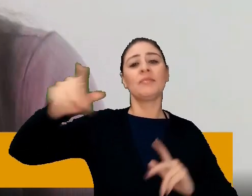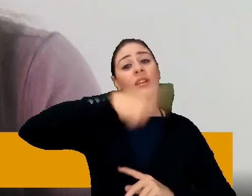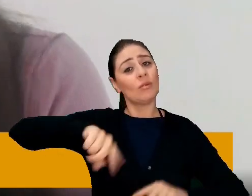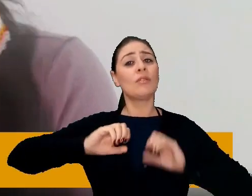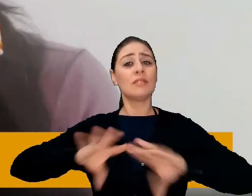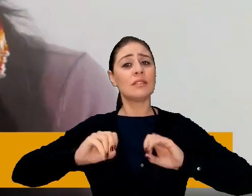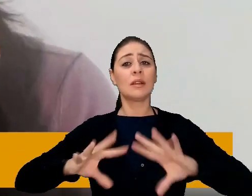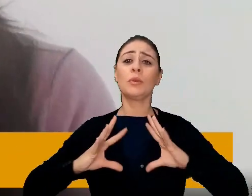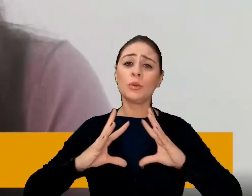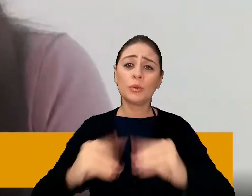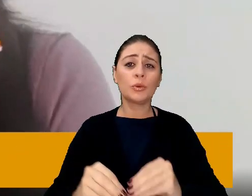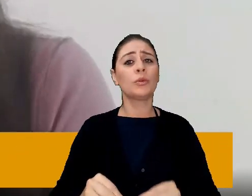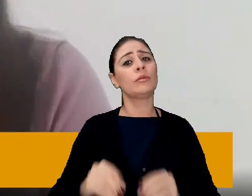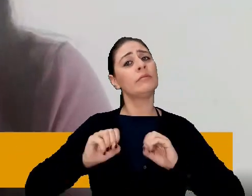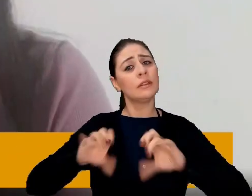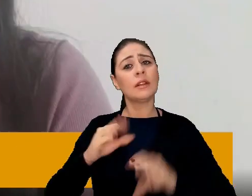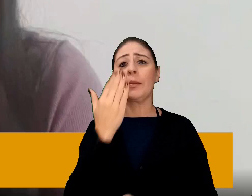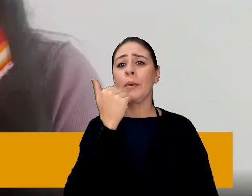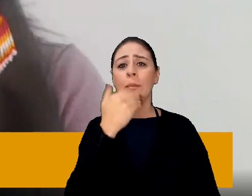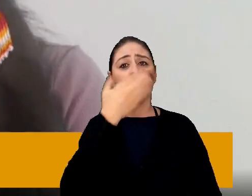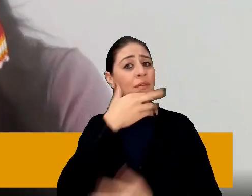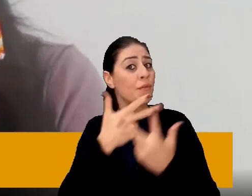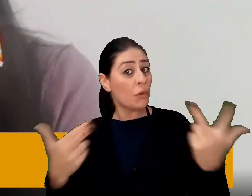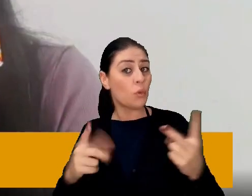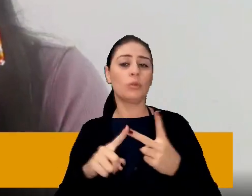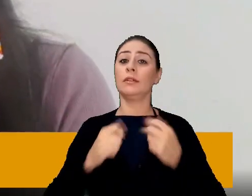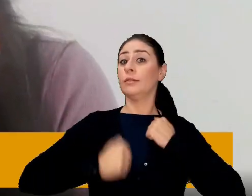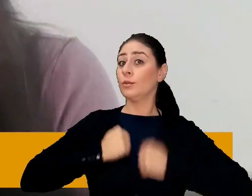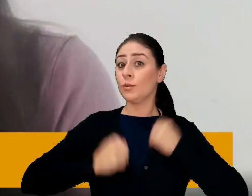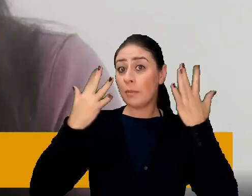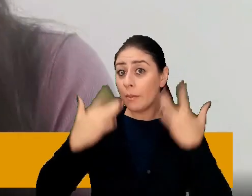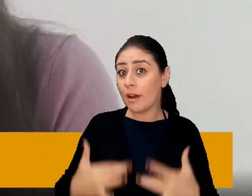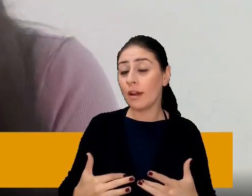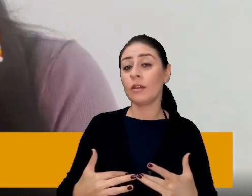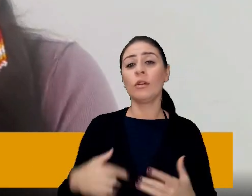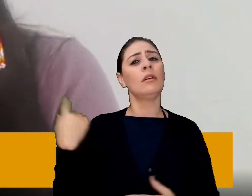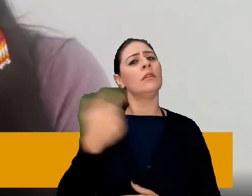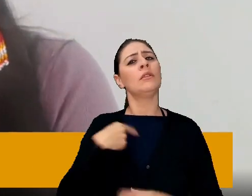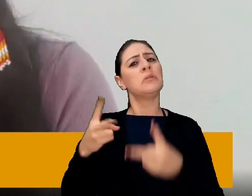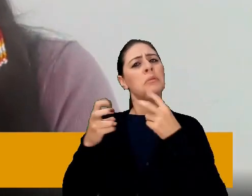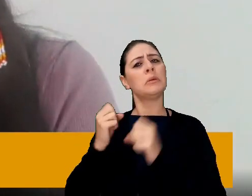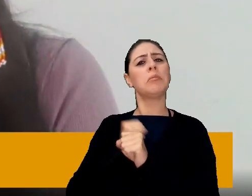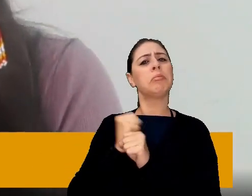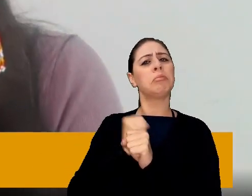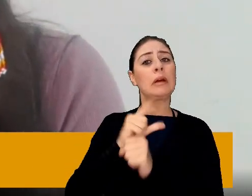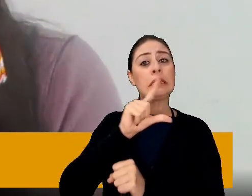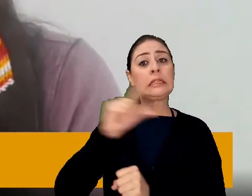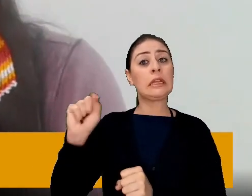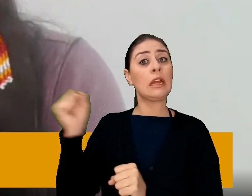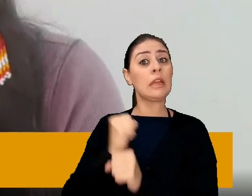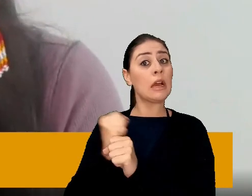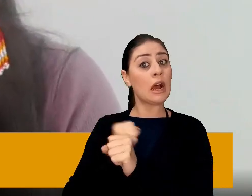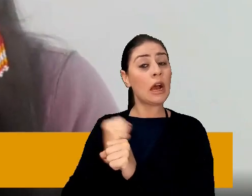né? Uma delas é se alimentar muito de fruta e tomar banho. E quando a gente se deu conta, 100 anos